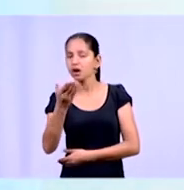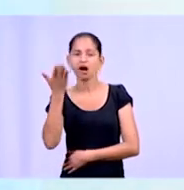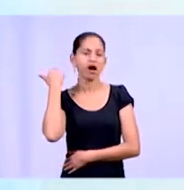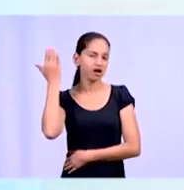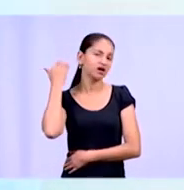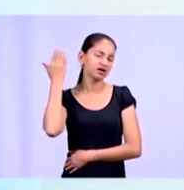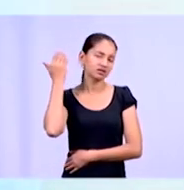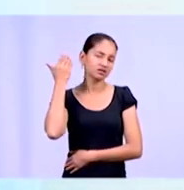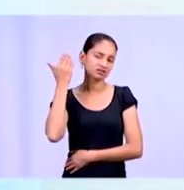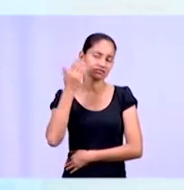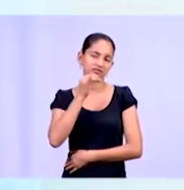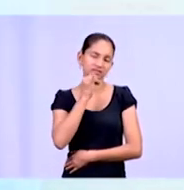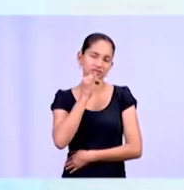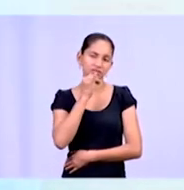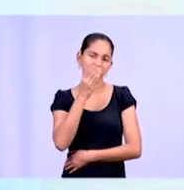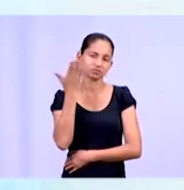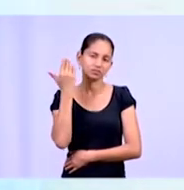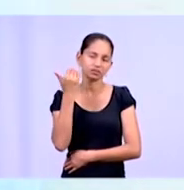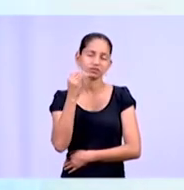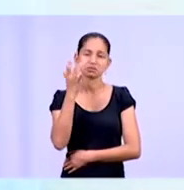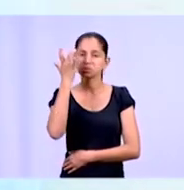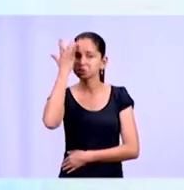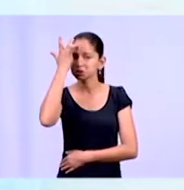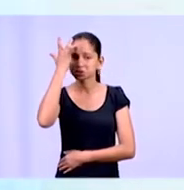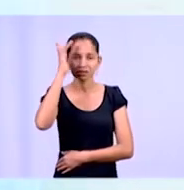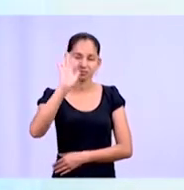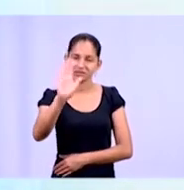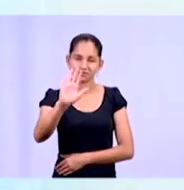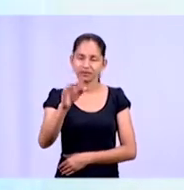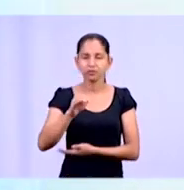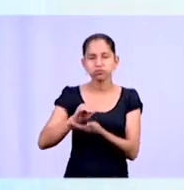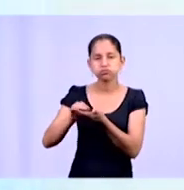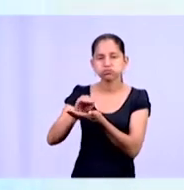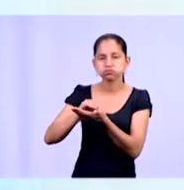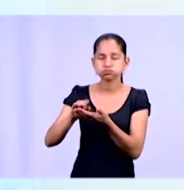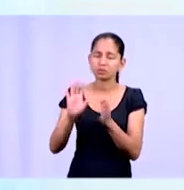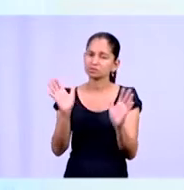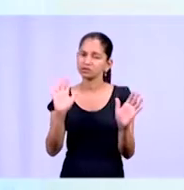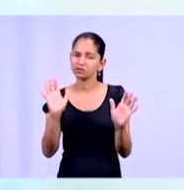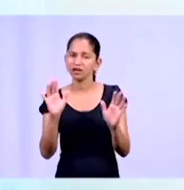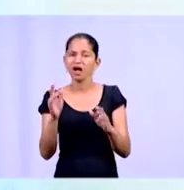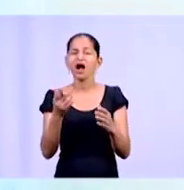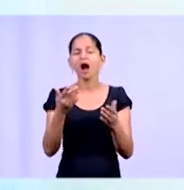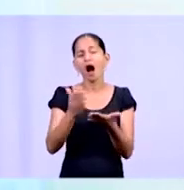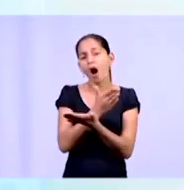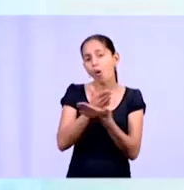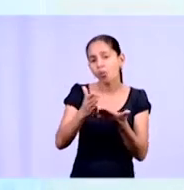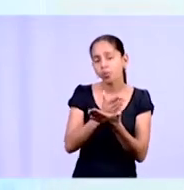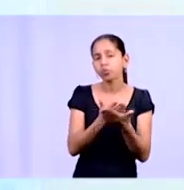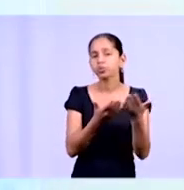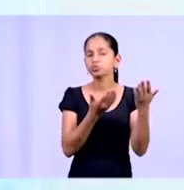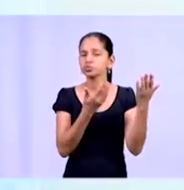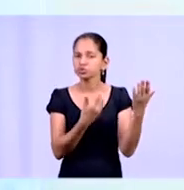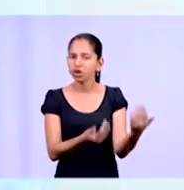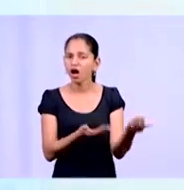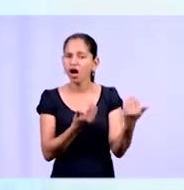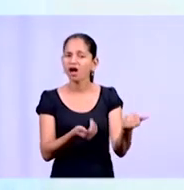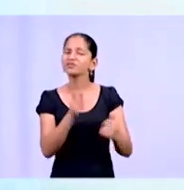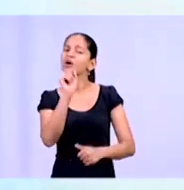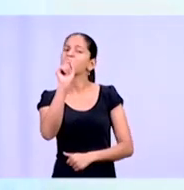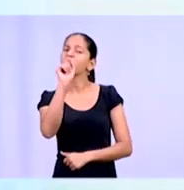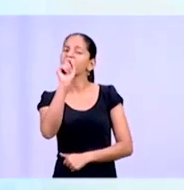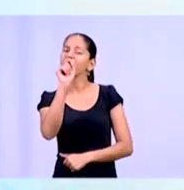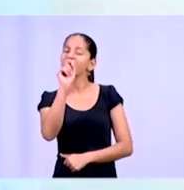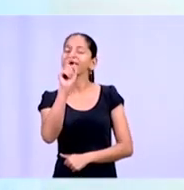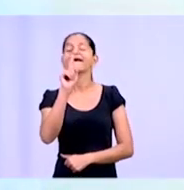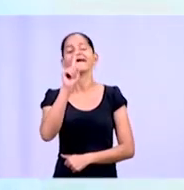atrás, o pessoal não sabia nem a utilização. O Steve Jobs, o professor, quem é Steve Jobs, né? É